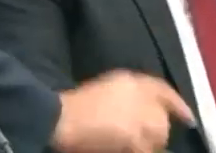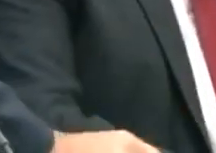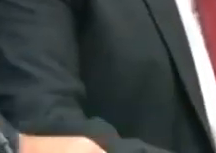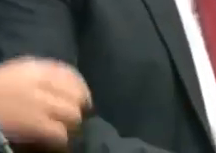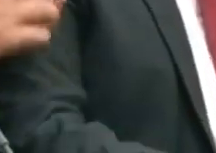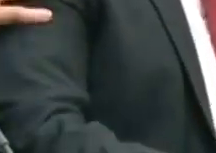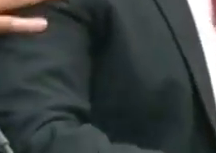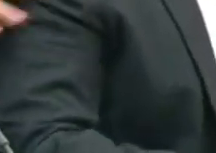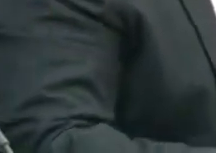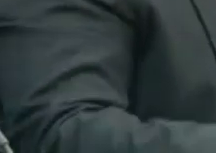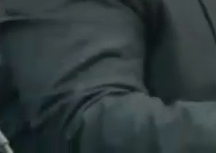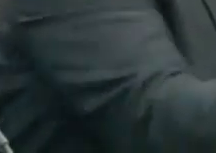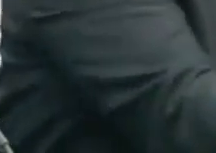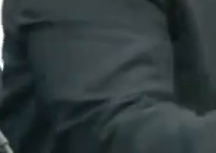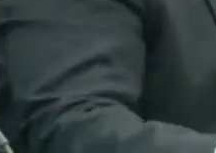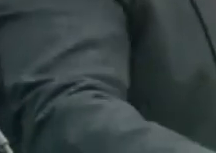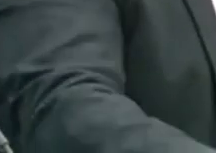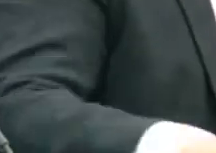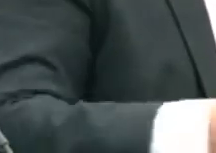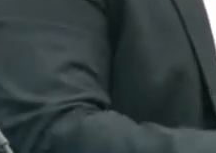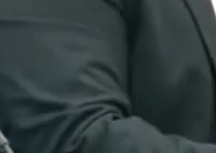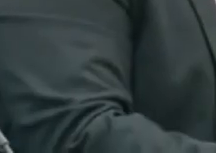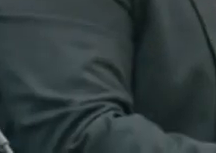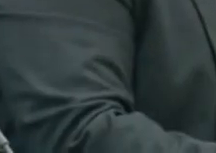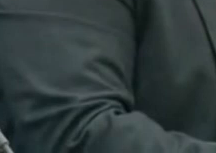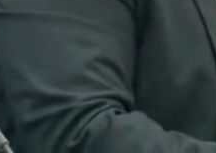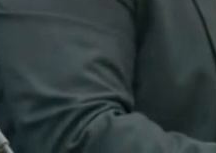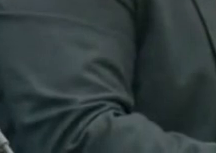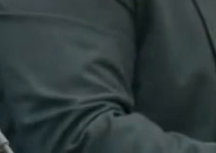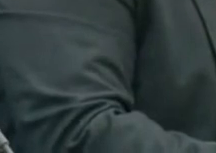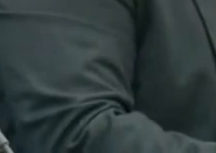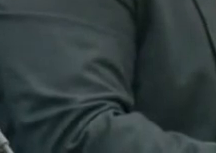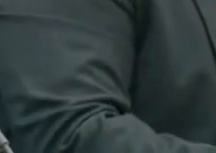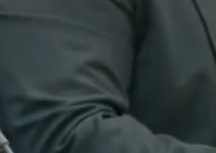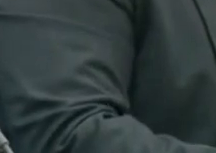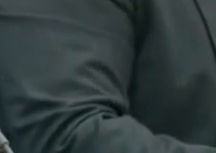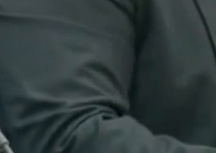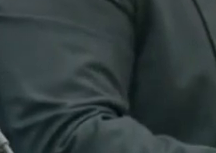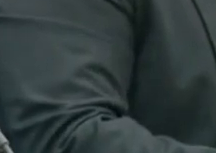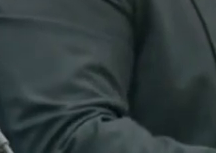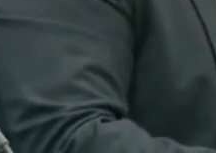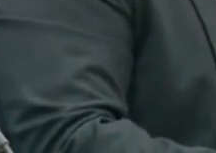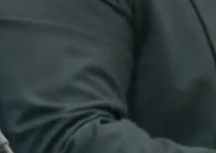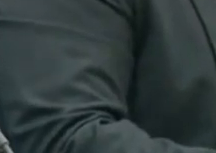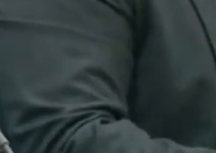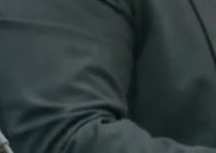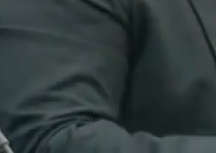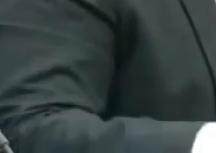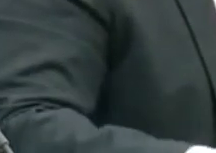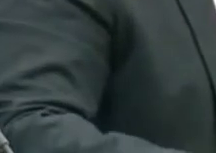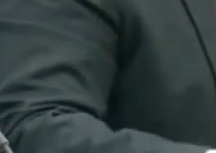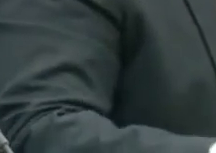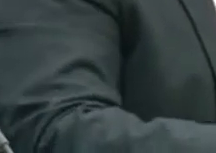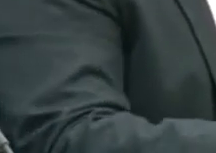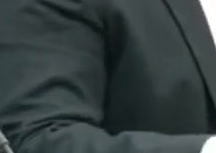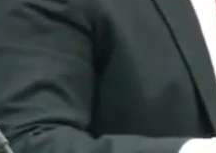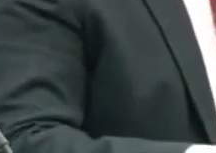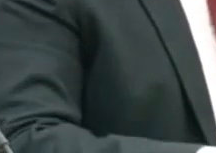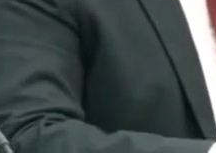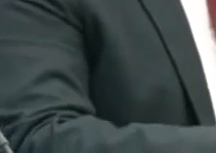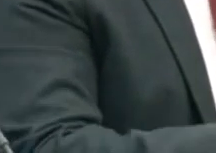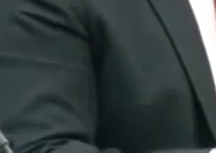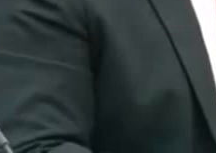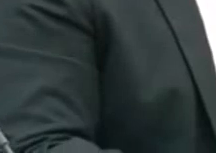8/16 do Executivo, que autoriza o Poder Executivo a celebrar convênio com o Governo do Estado de São Paulo